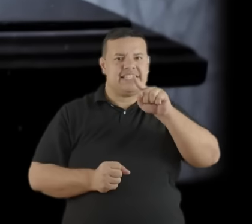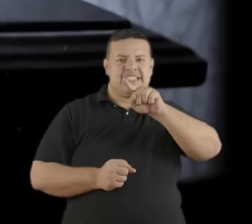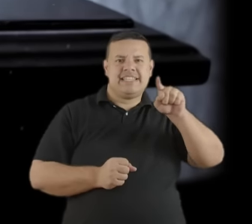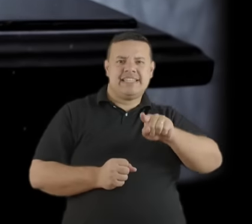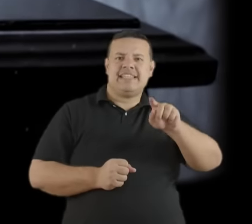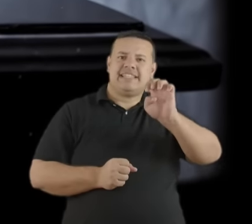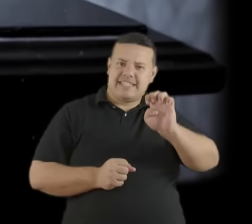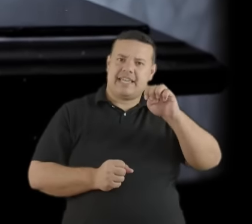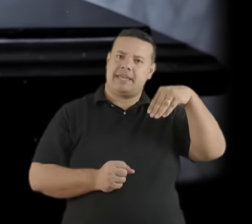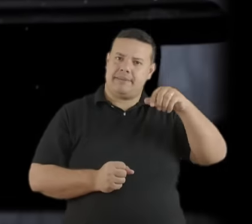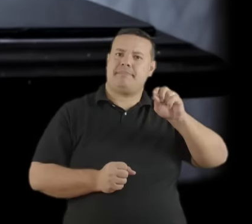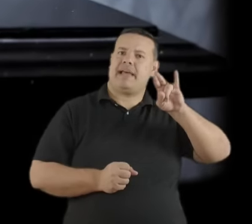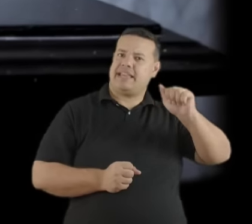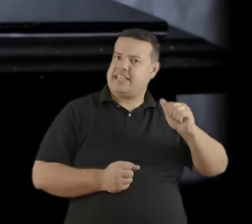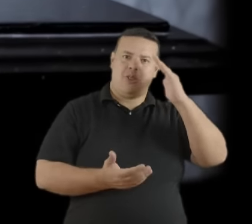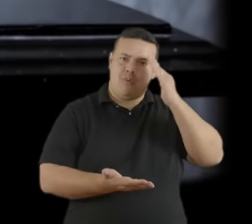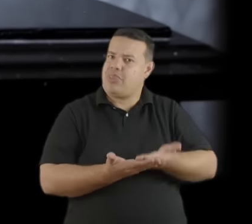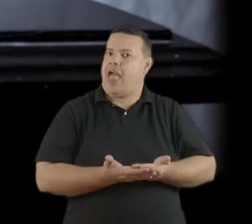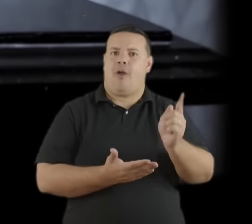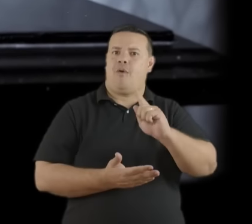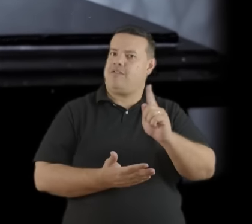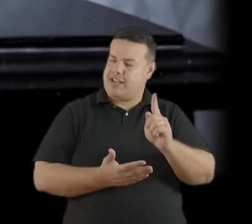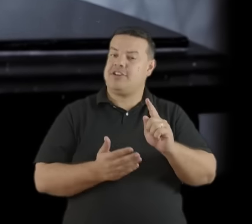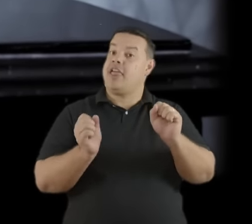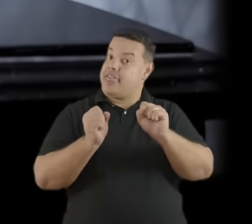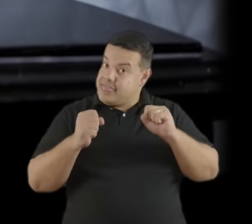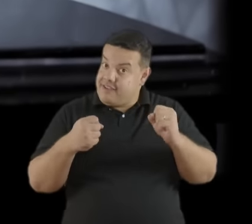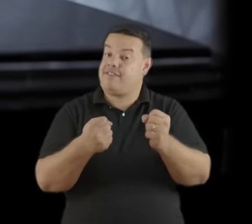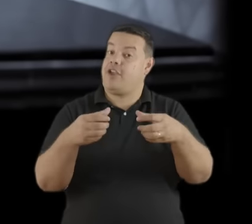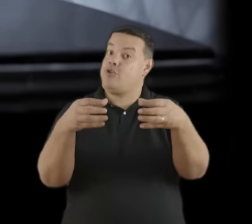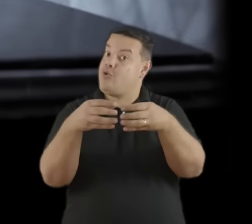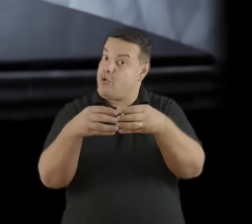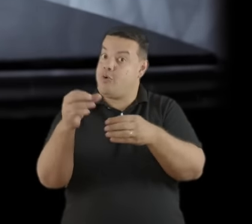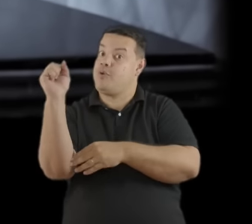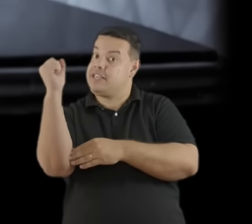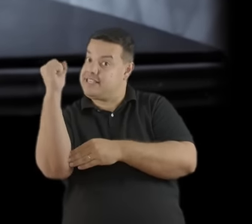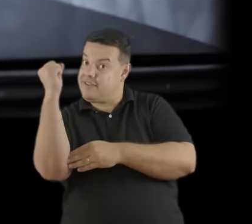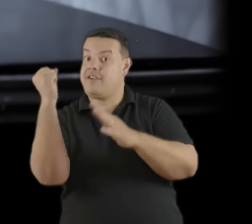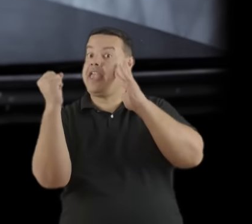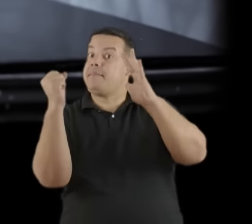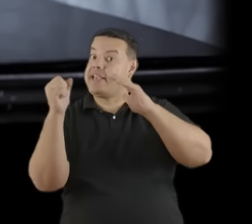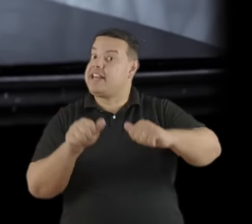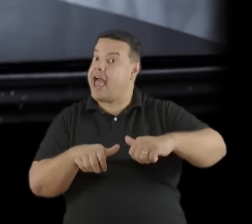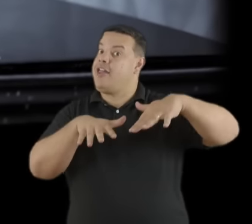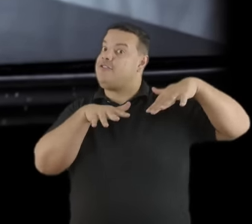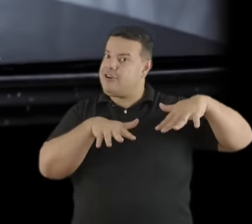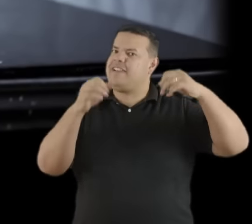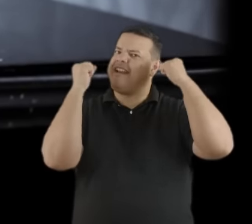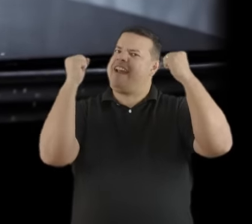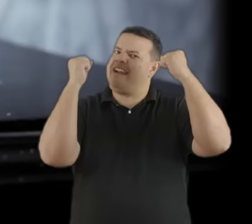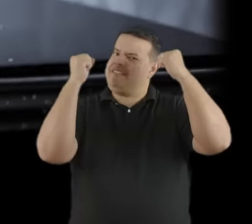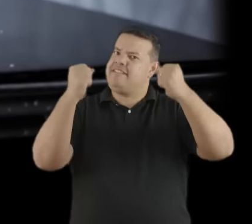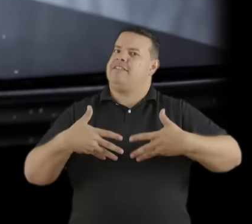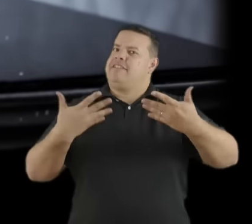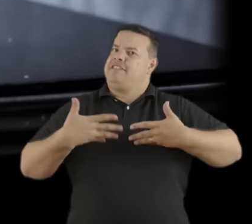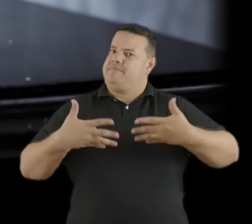jogador Zé Maria. Esse perto tocando que defende o Clube Esportivo do Sergipe. Imagina a torcida tricolor nesta festa